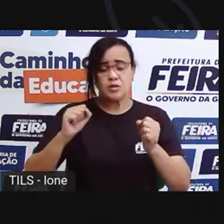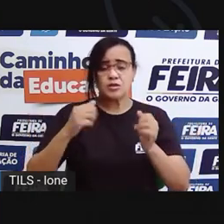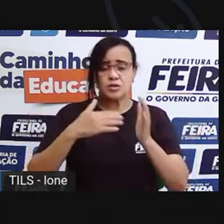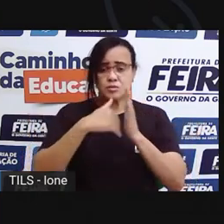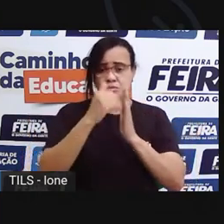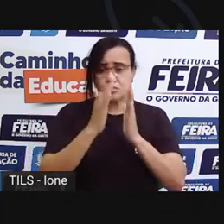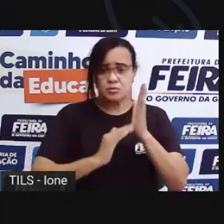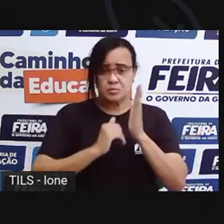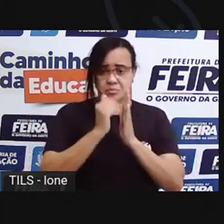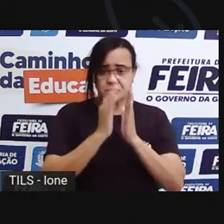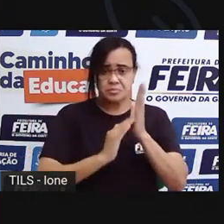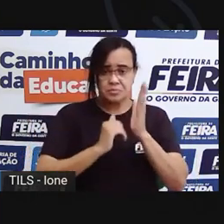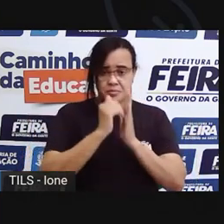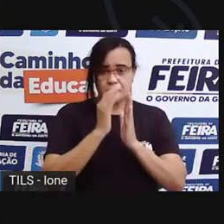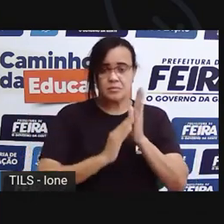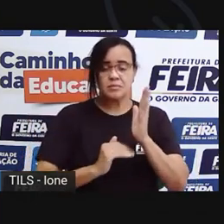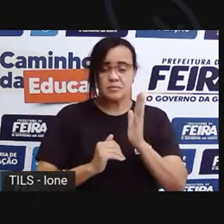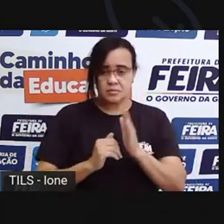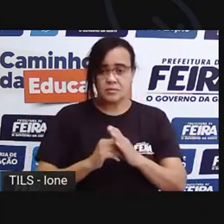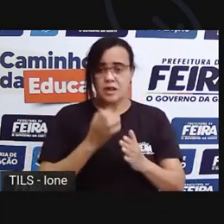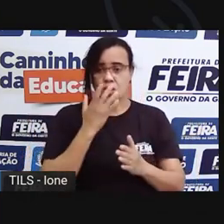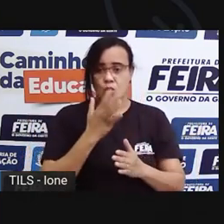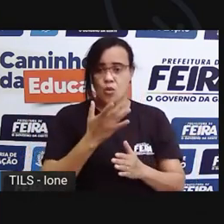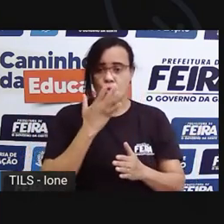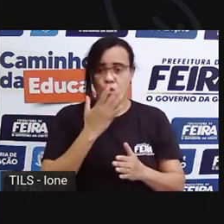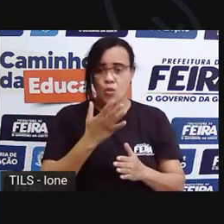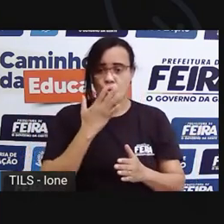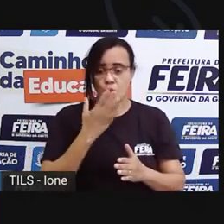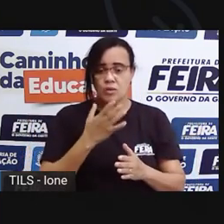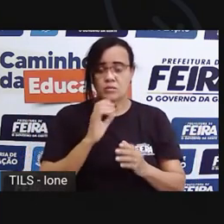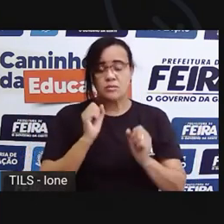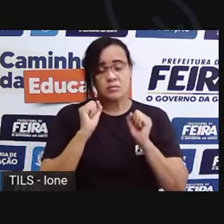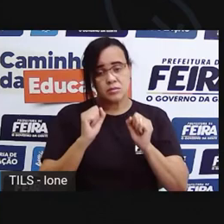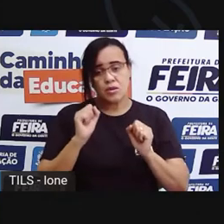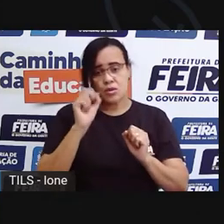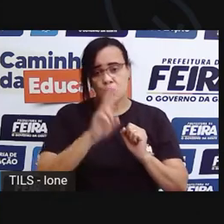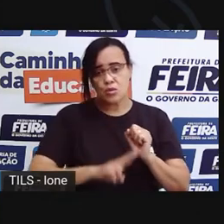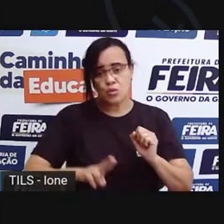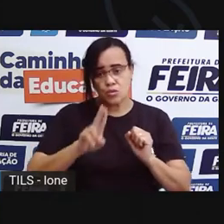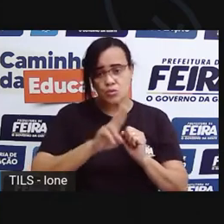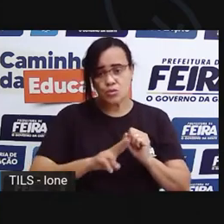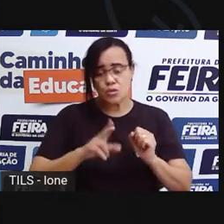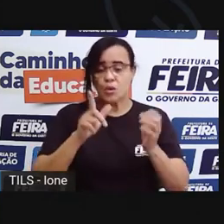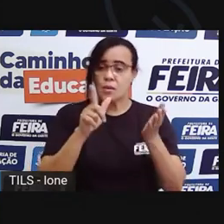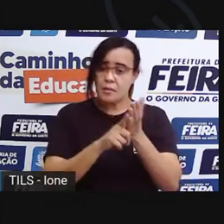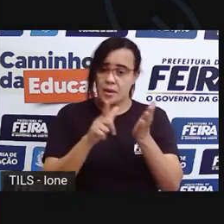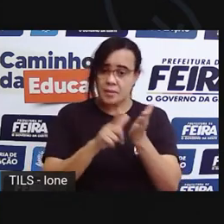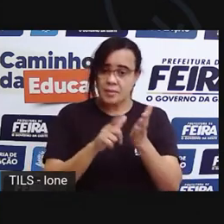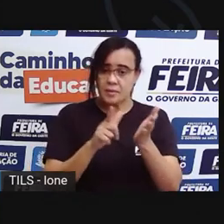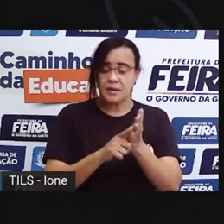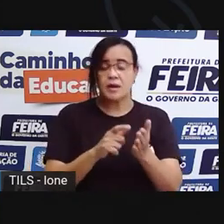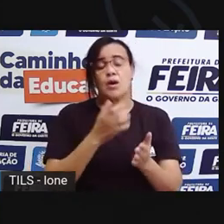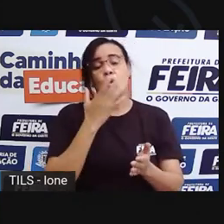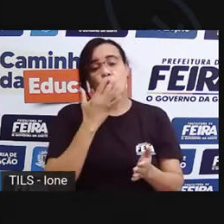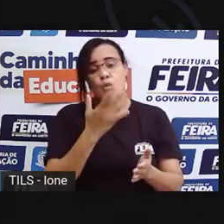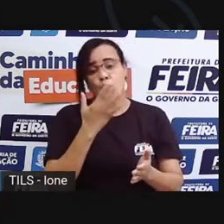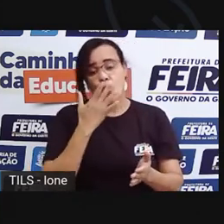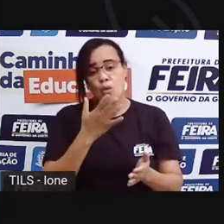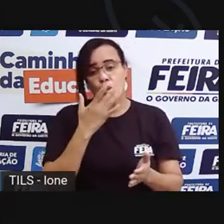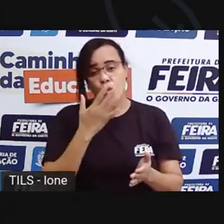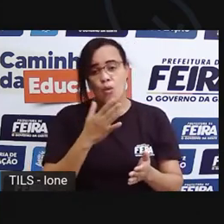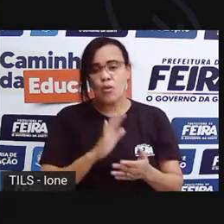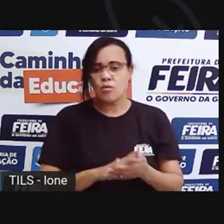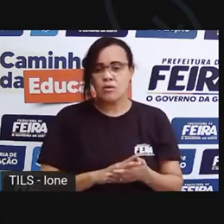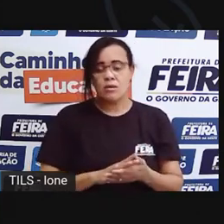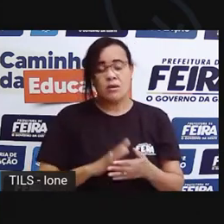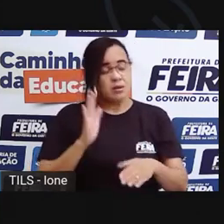tinta para fazer as cores. Você pode usar o próprio papel, né? Colorido para enfeitar. Usar a sua criatividade, tá